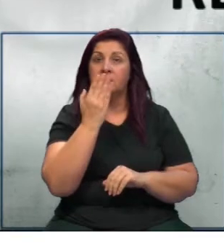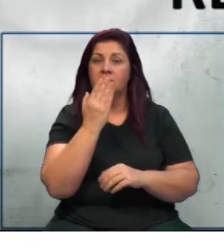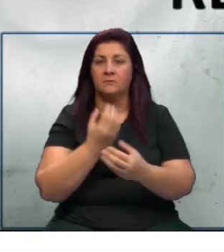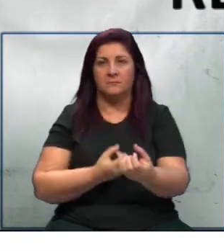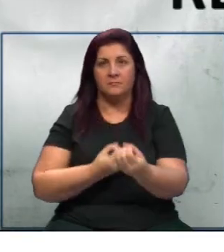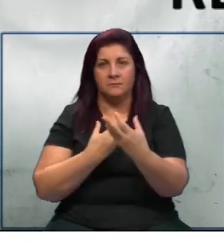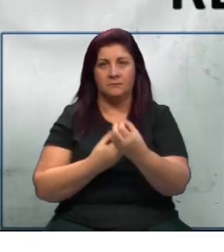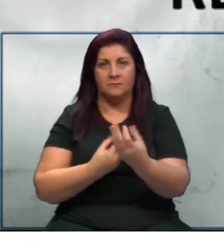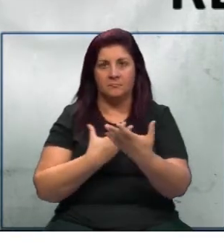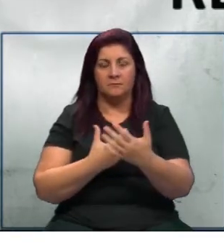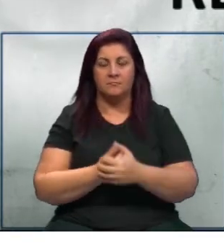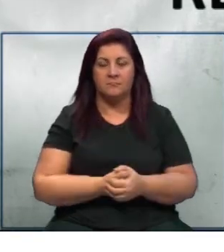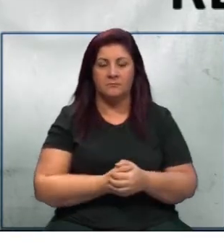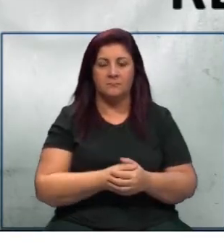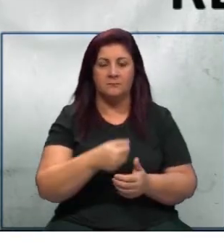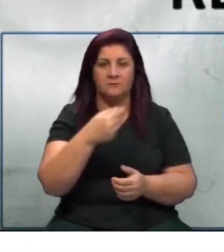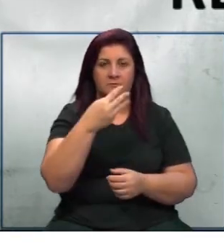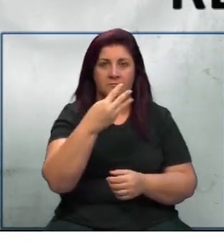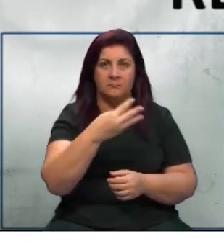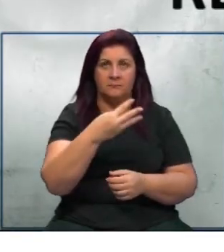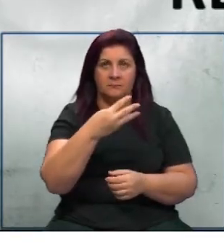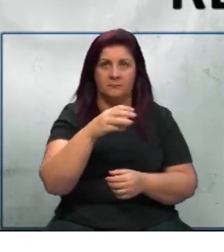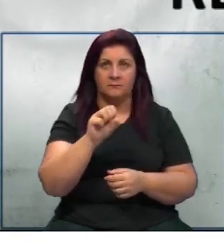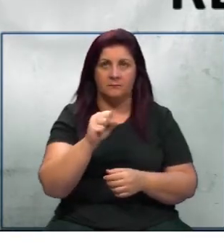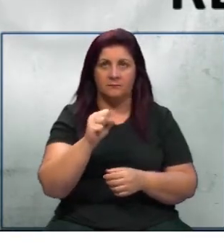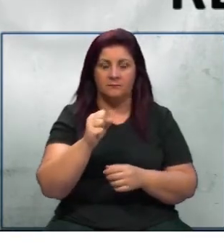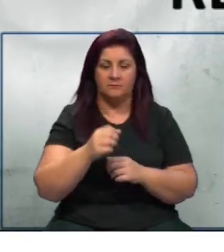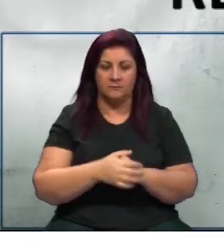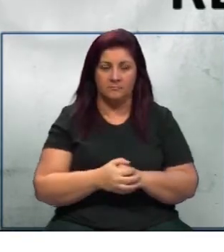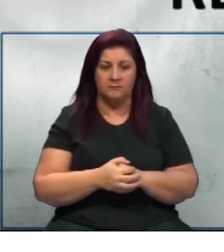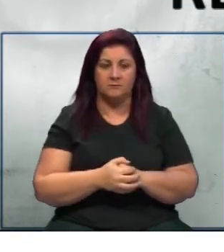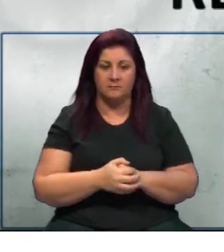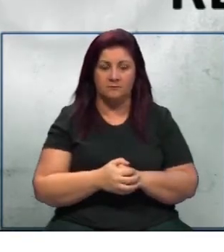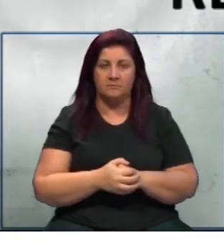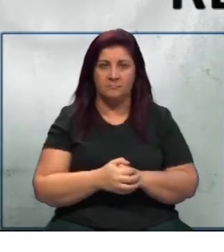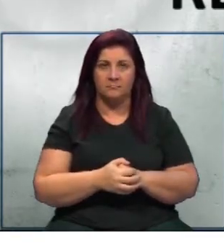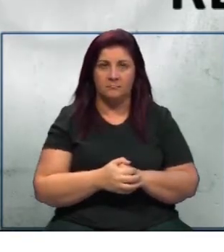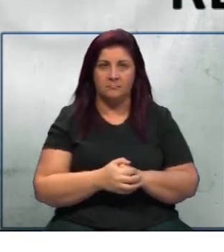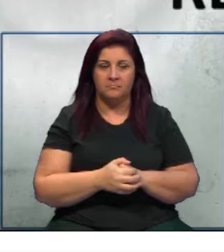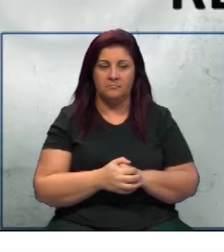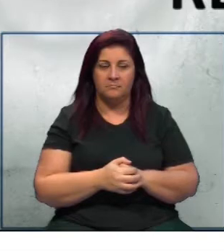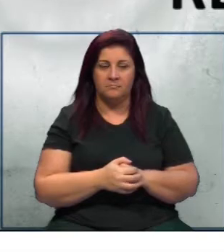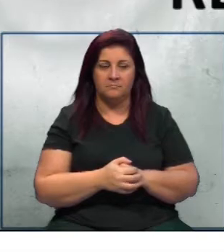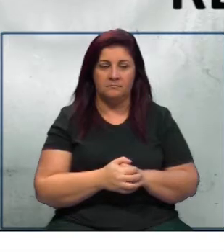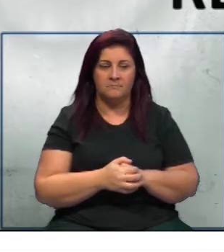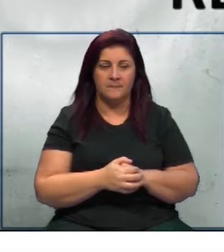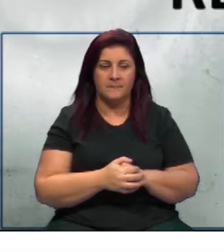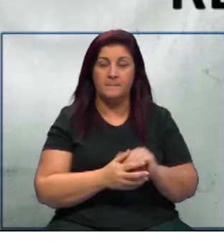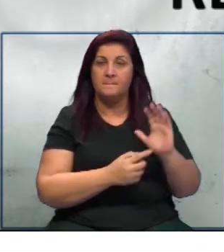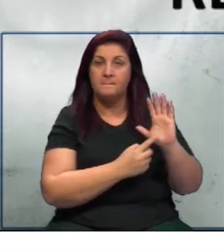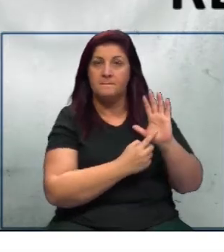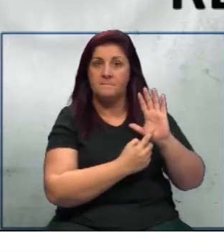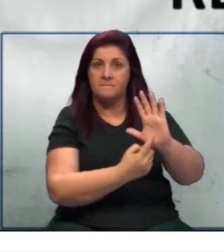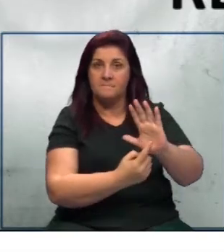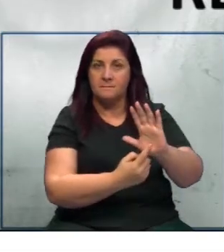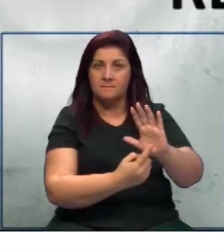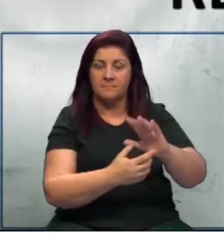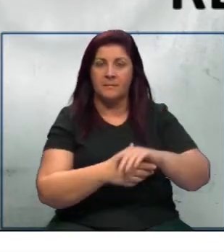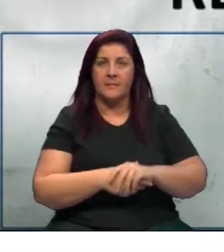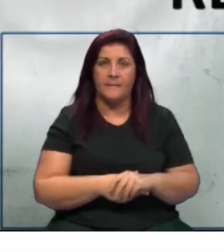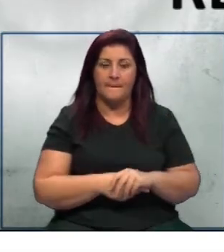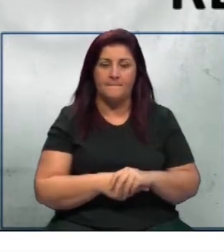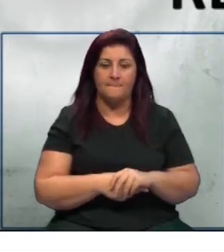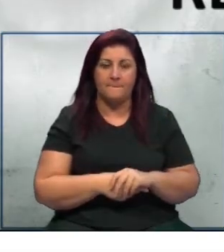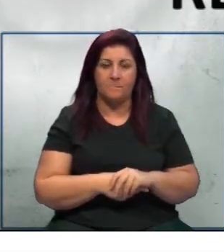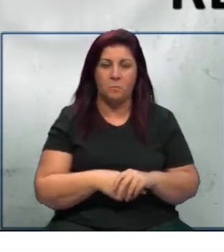Pedido de informação. 38 pedidos de informação eu fiz à prefeitura, o prefeito. Indicação.